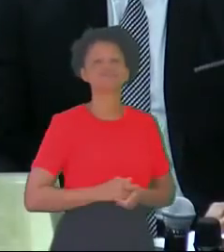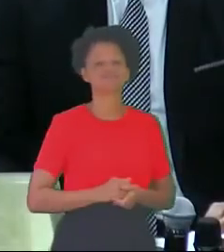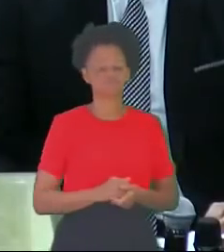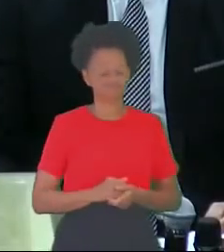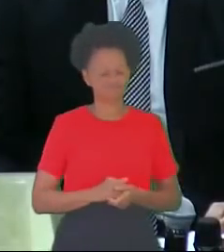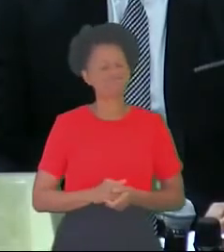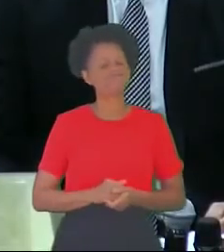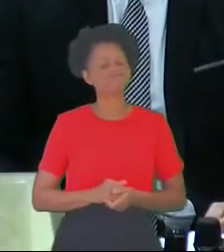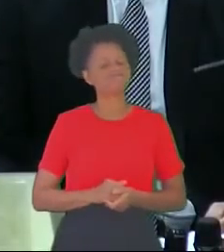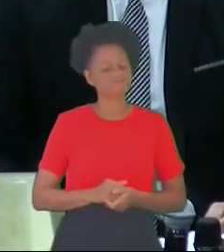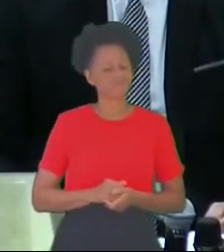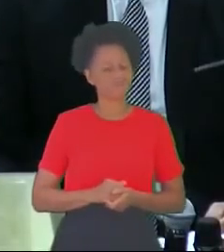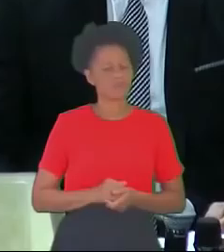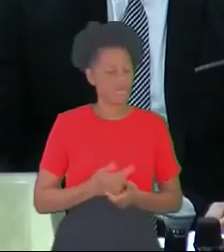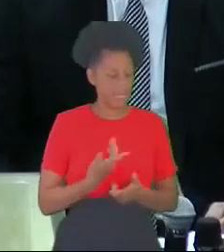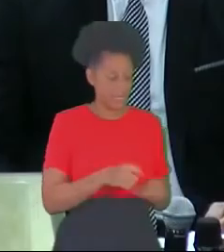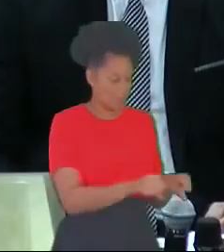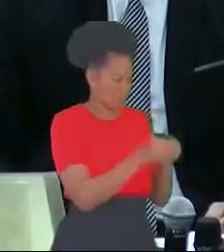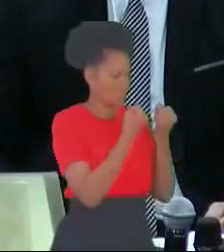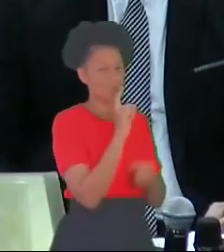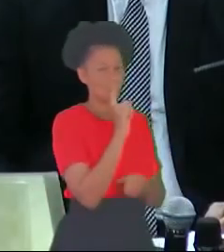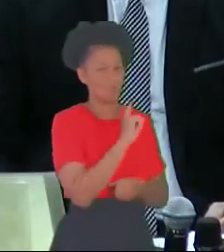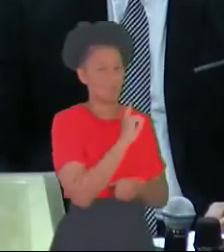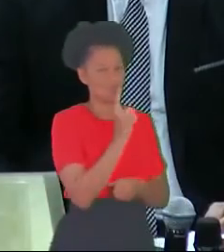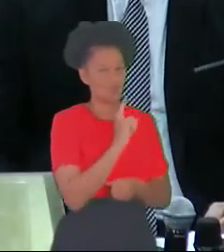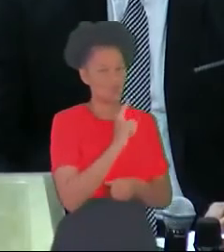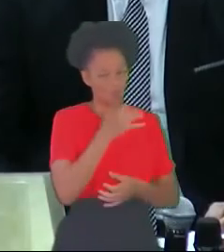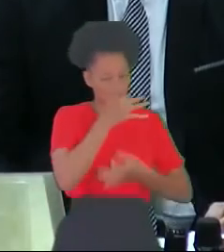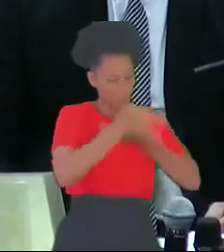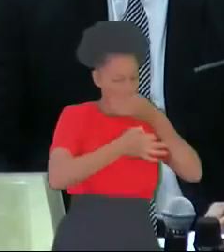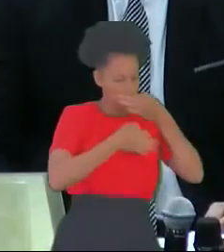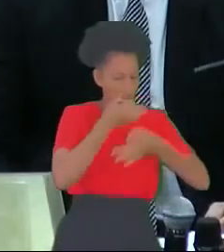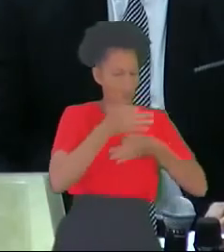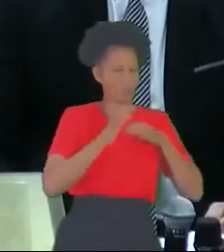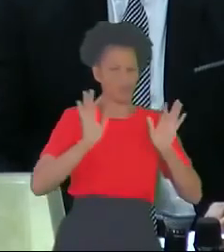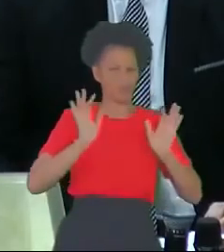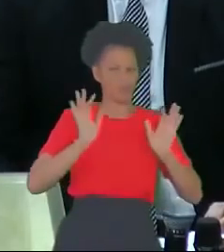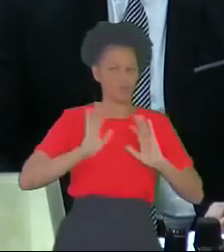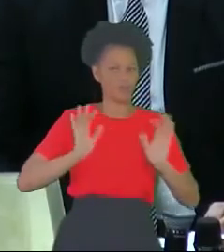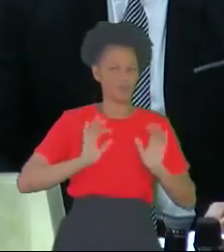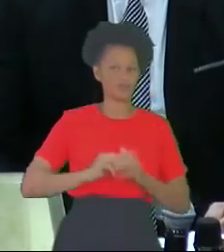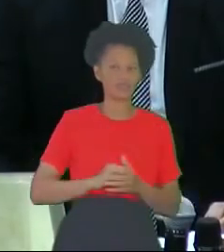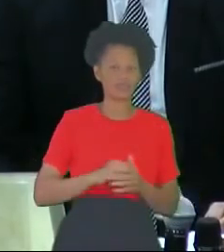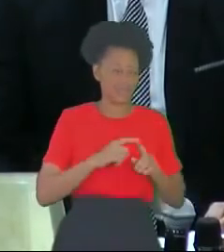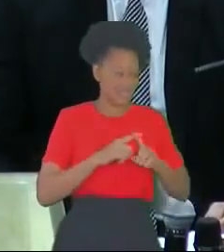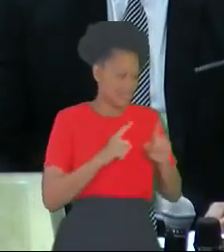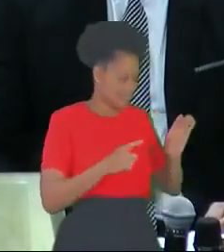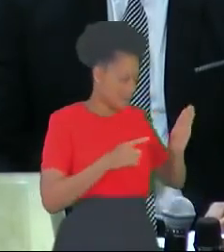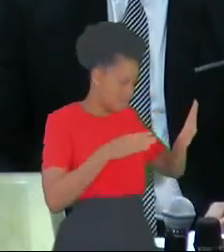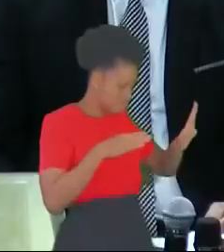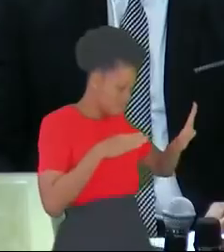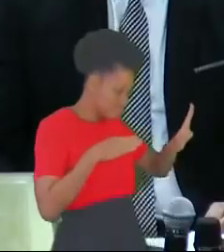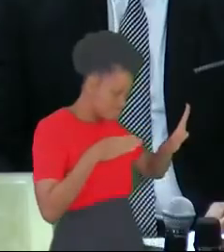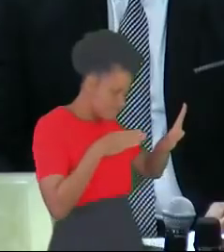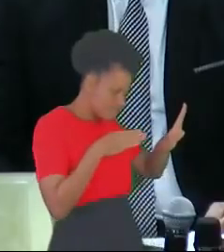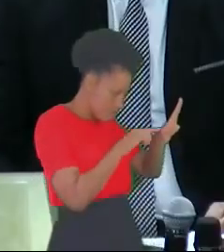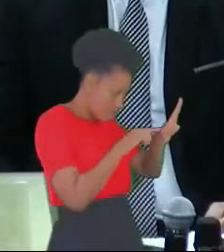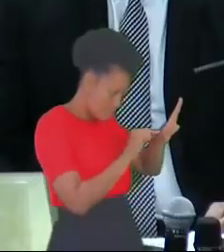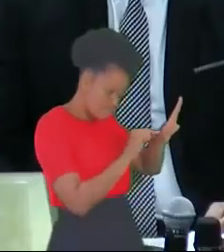Aleluia. Ele não quebrou a porta, como alguém sugeriu. Mas ele meteu a mão na brecha.